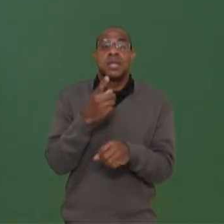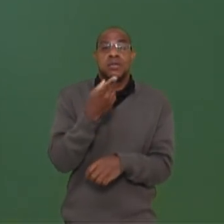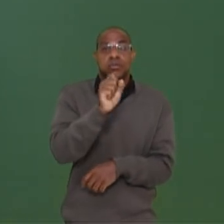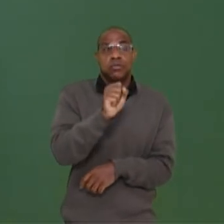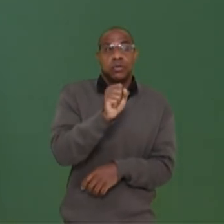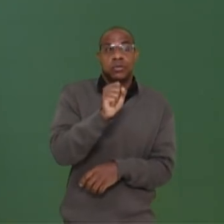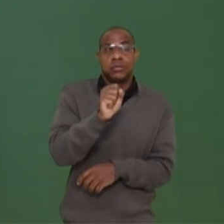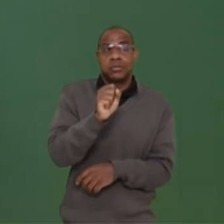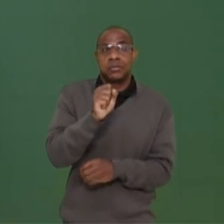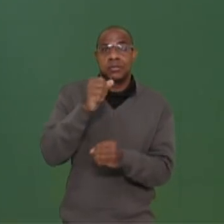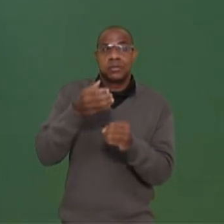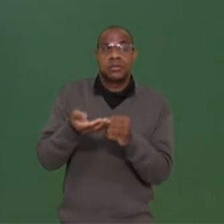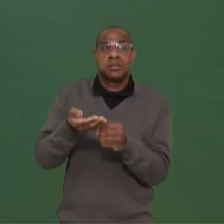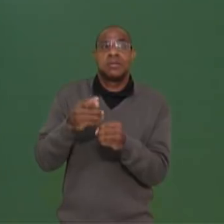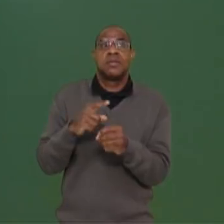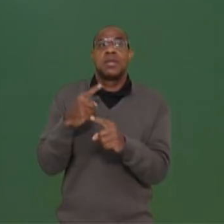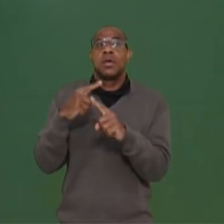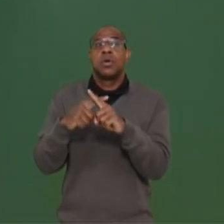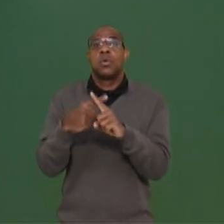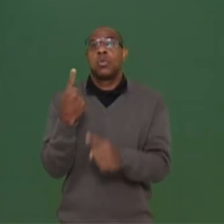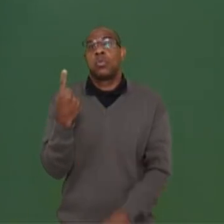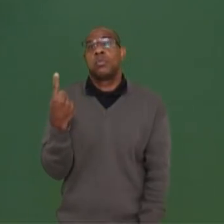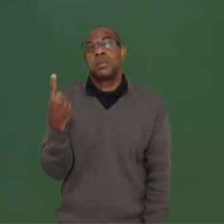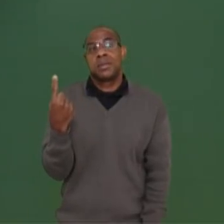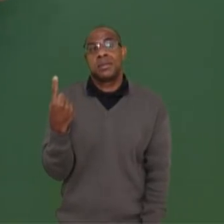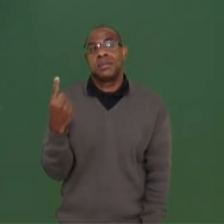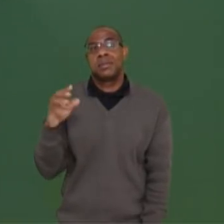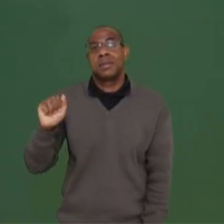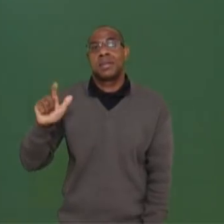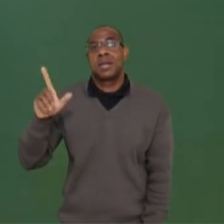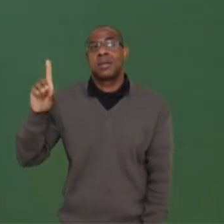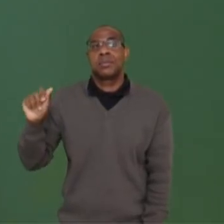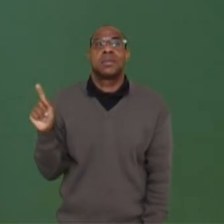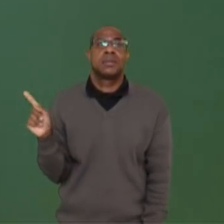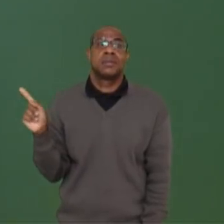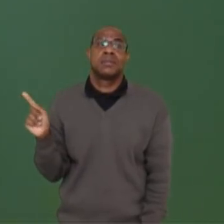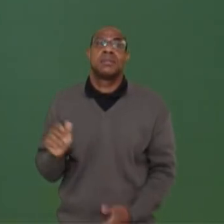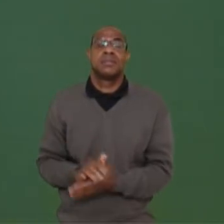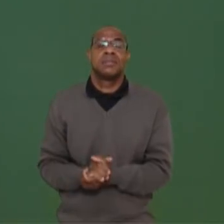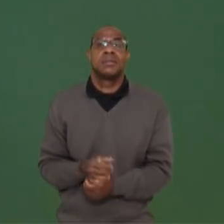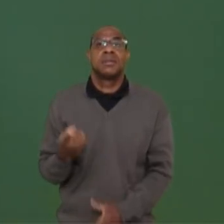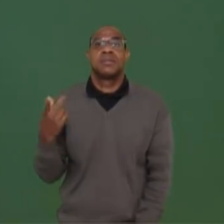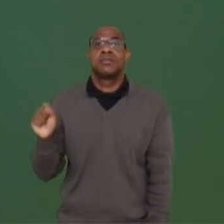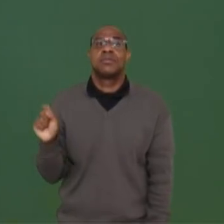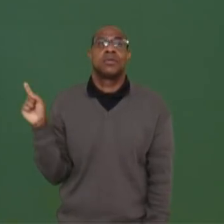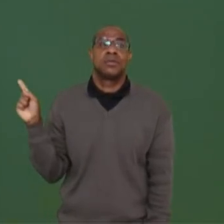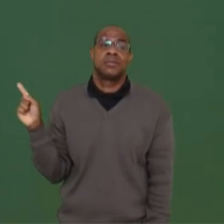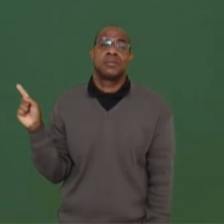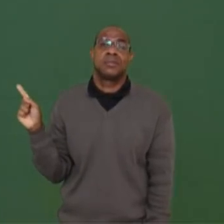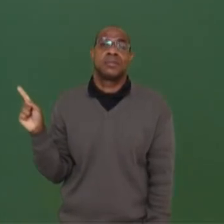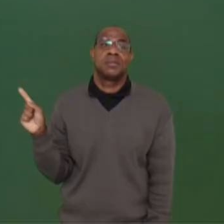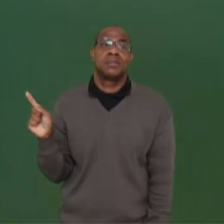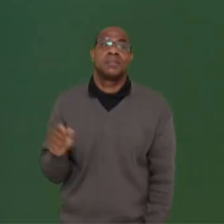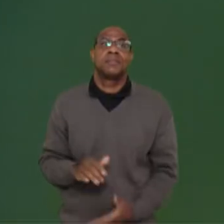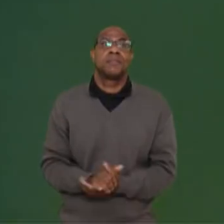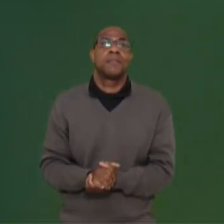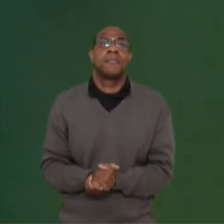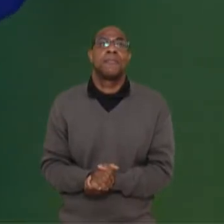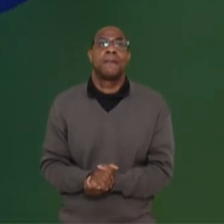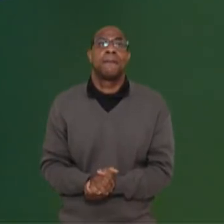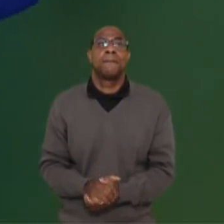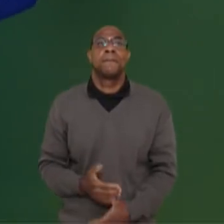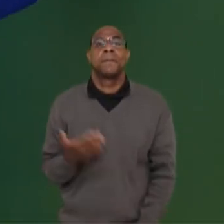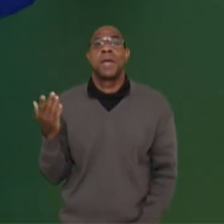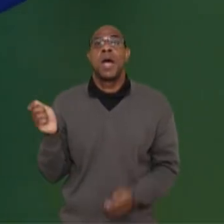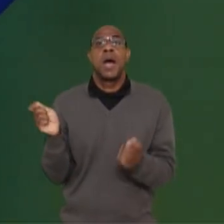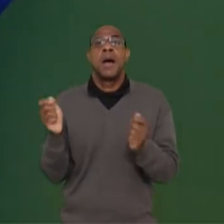massas vezes uma calda. 18 vezes 1? 18. Como é que eu calculo a probabilidade? A